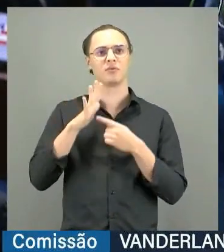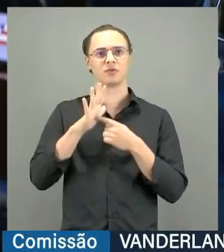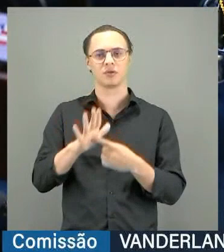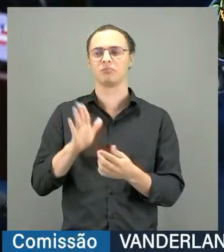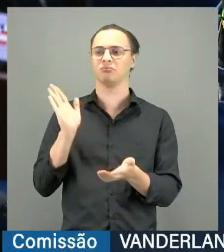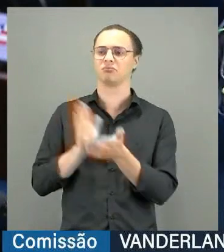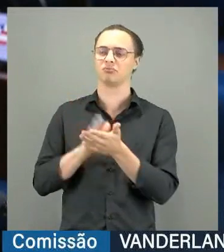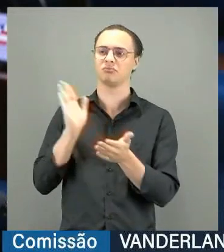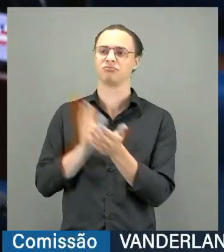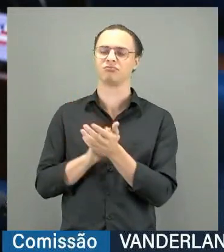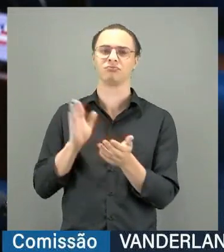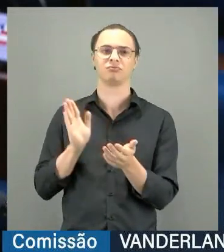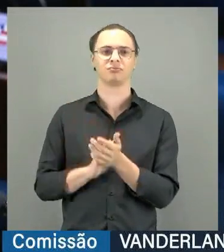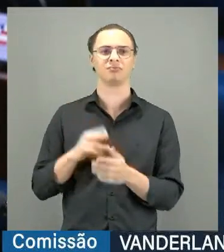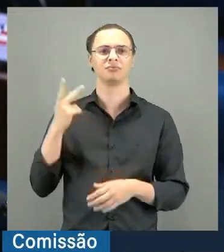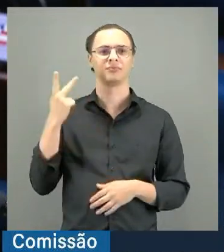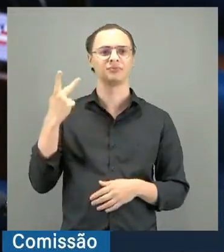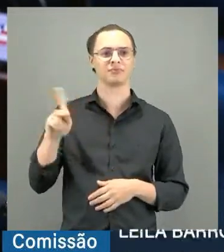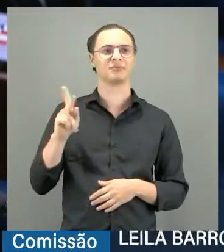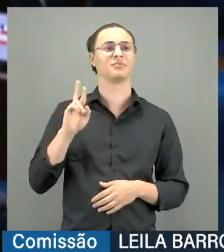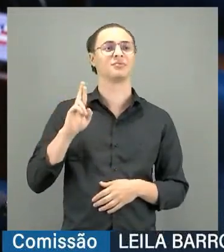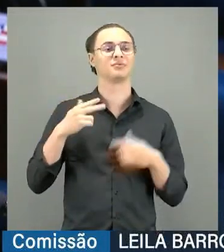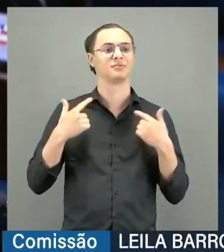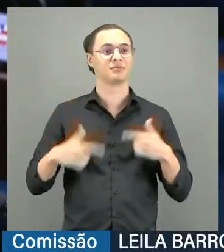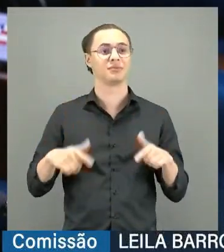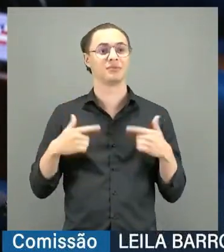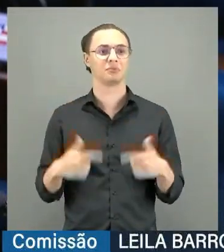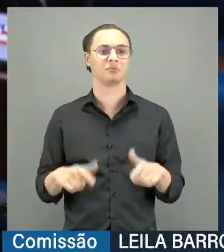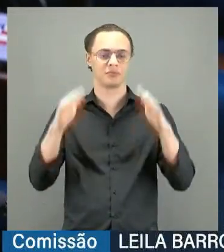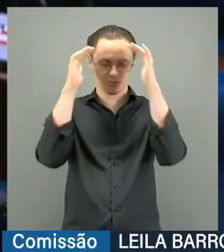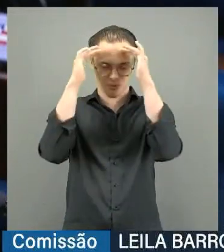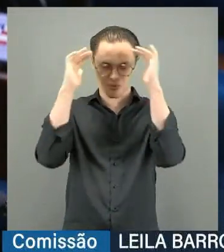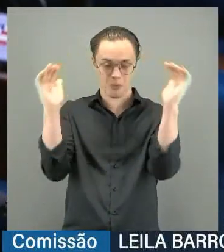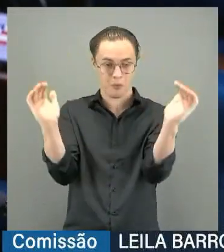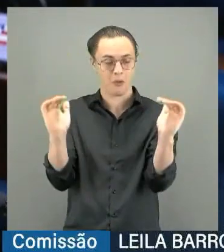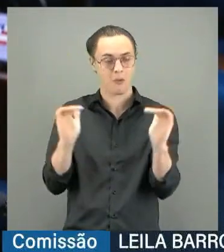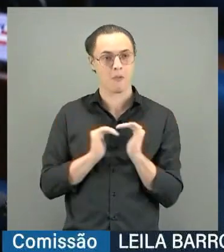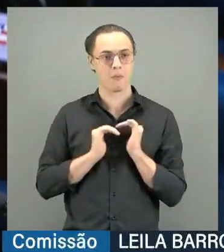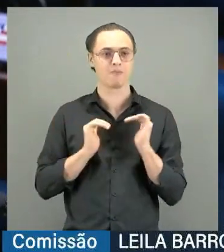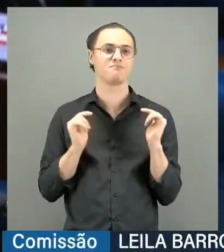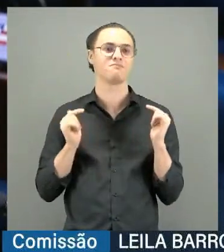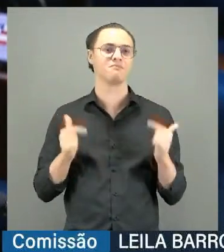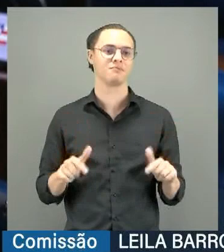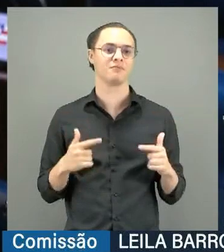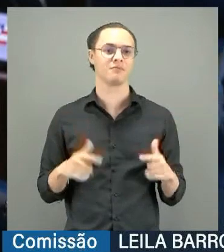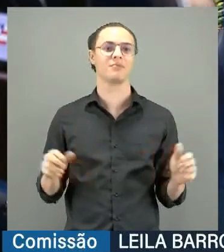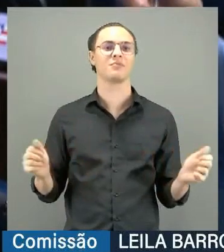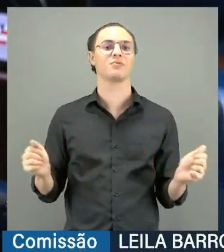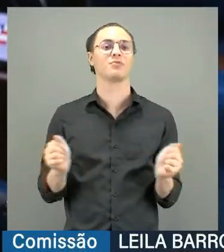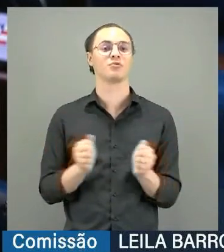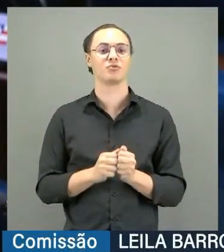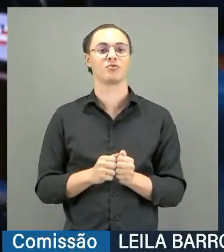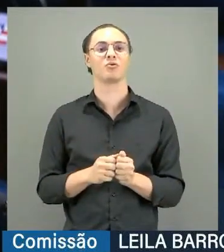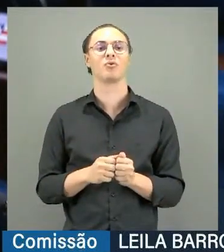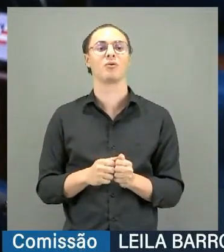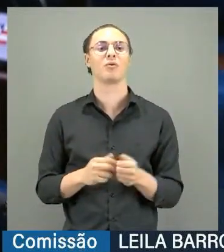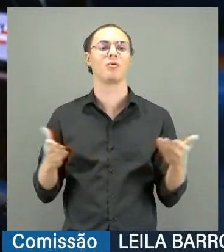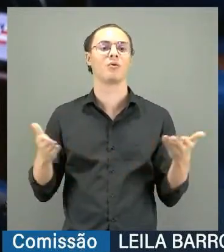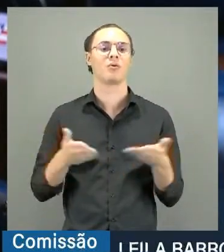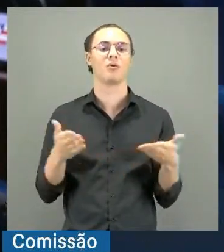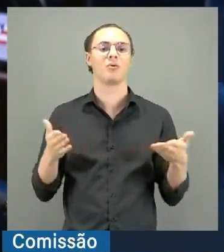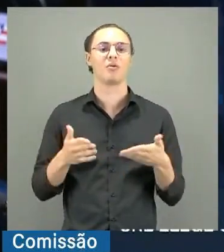Parabéns pelo seu pronunciamento É uma honra tá que ao seu lado né nesse plenário do Senado e espero